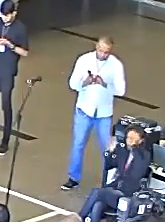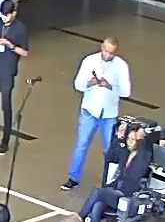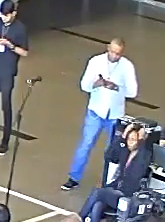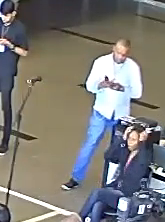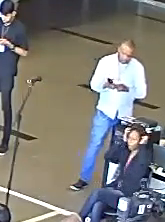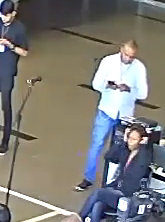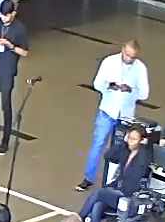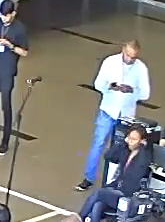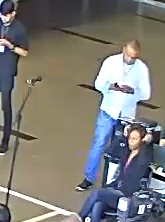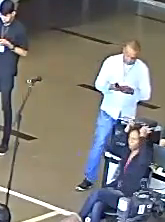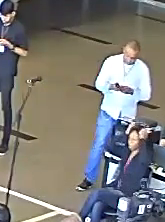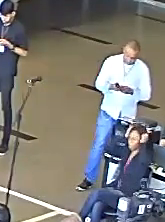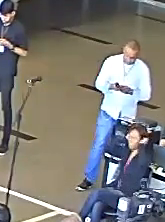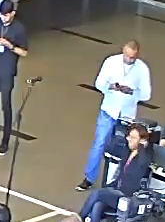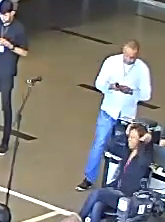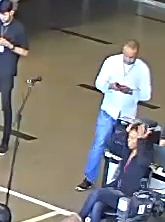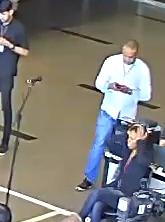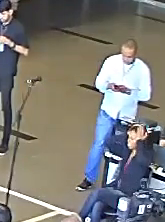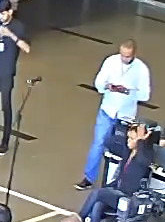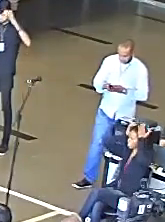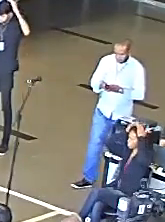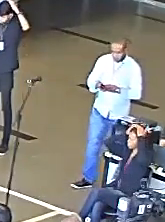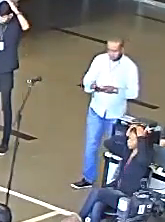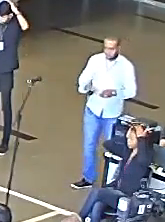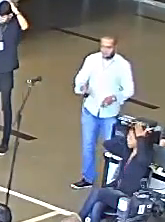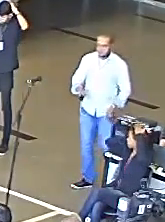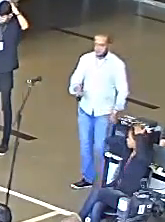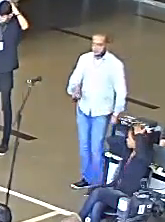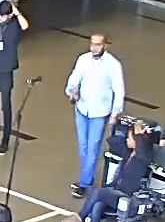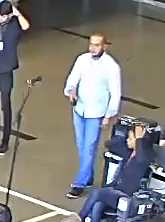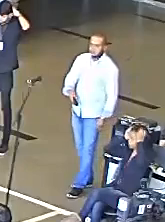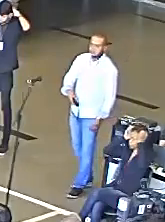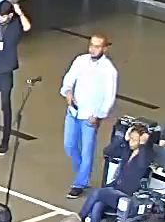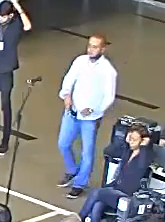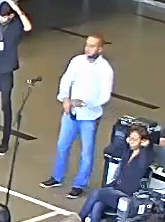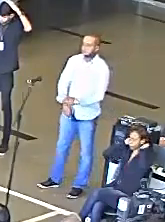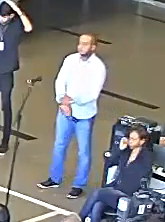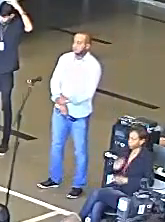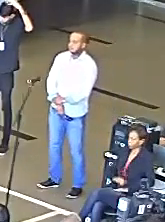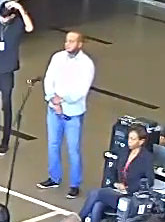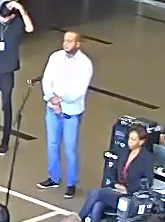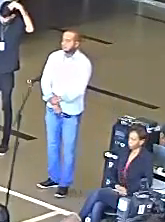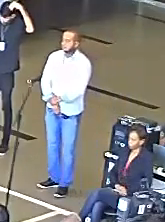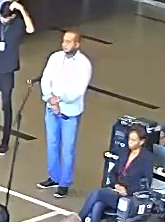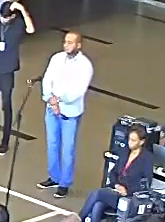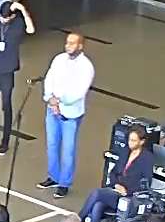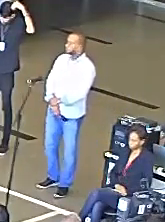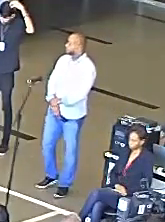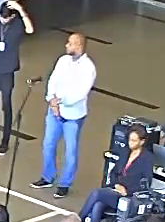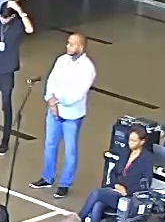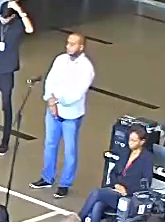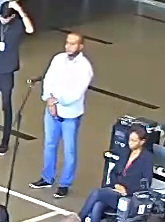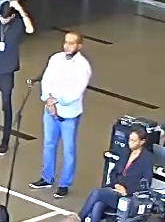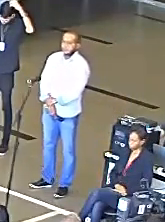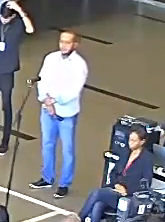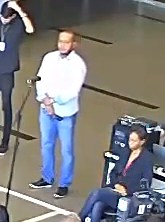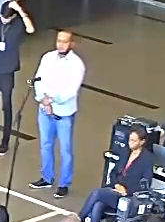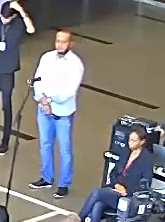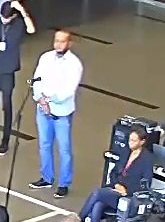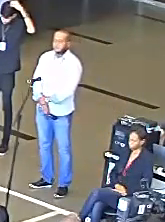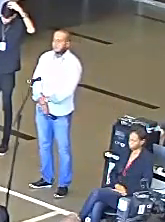tiver alguma dúvida algum questionamento eh depois posterior ele irá responder todos os questionamentos